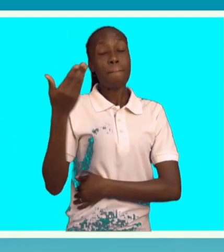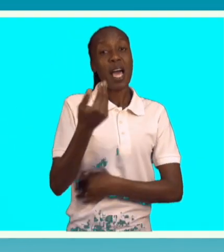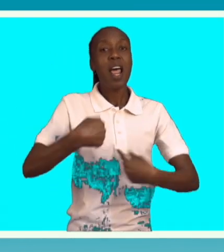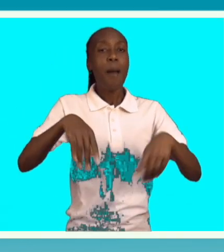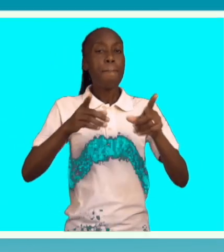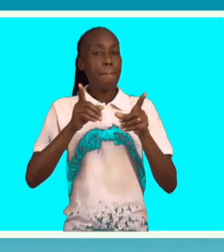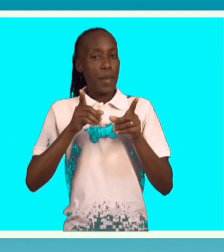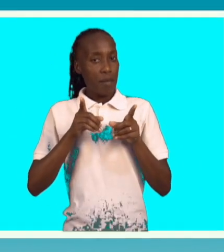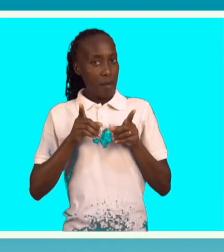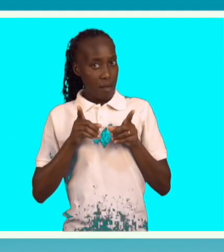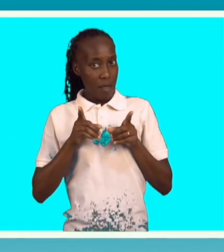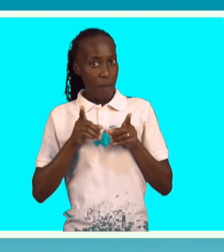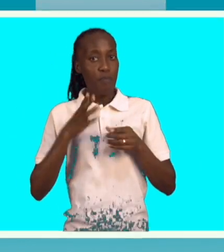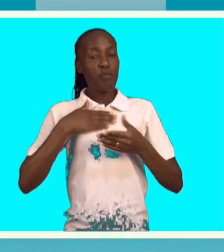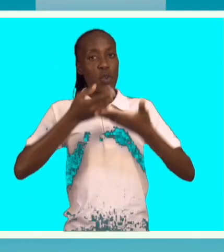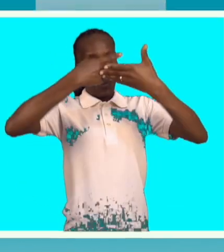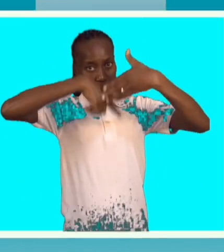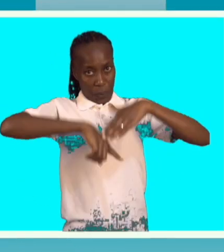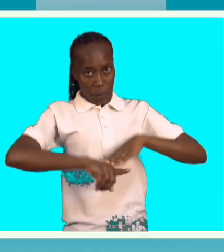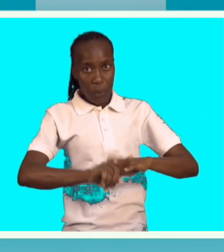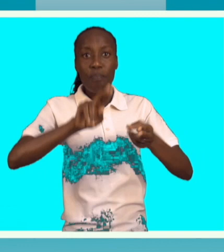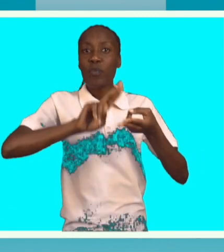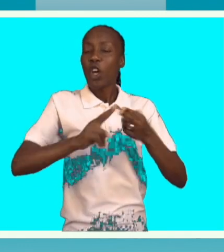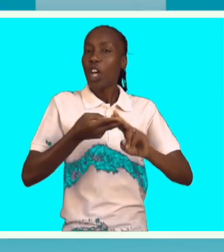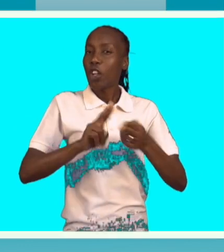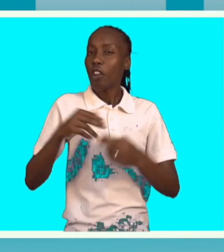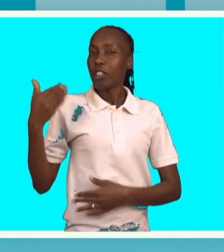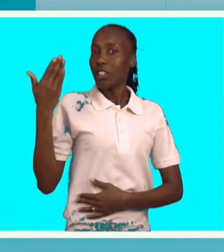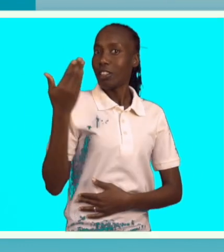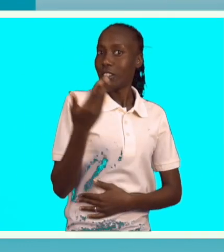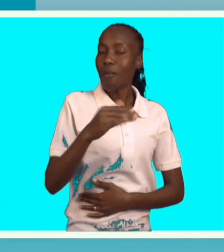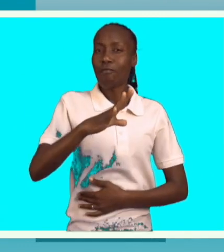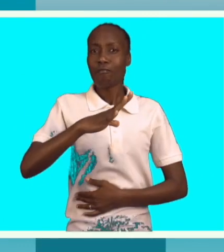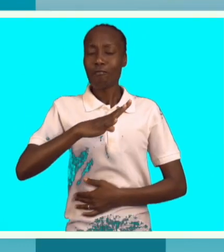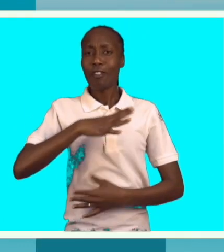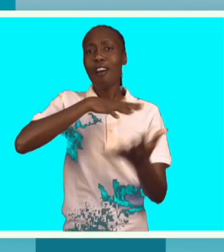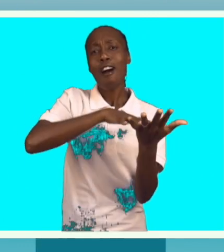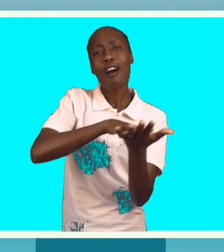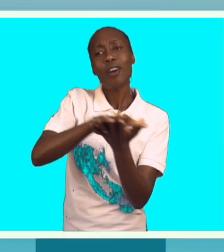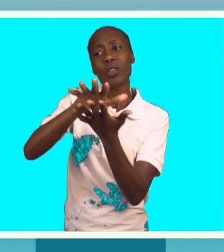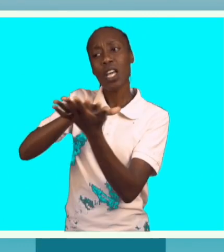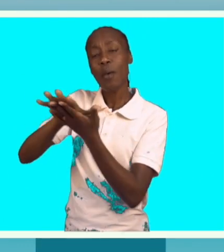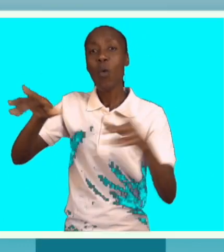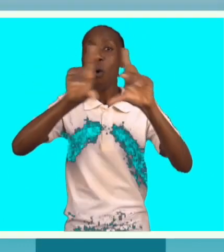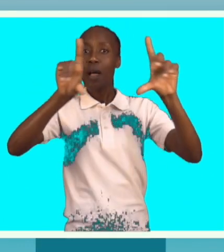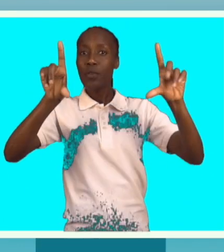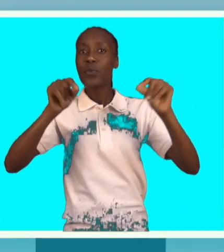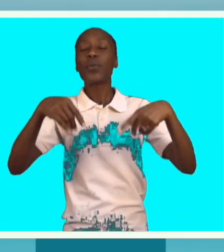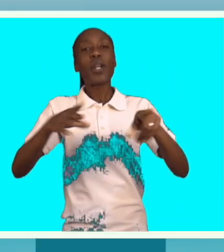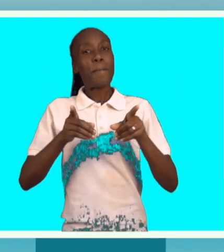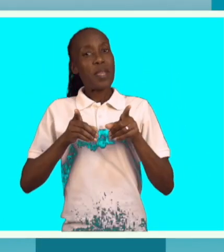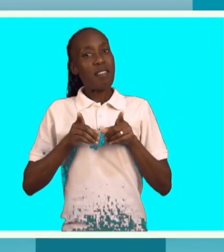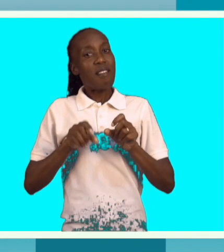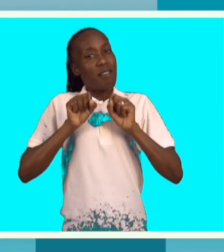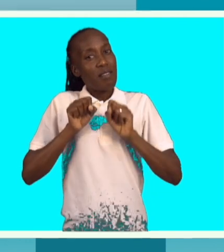rapariga. Eu ia para as reuniões lá, havia aconselhamento sobre raparigas,